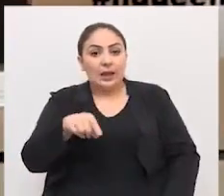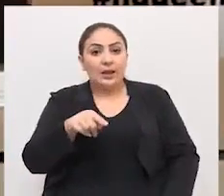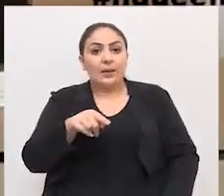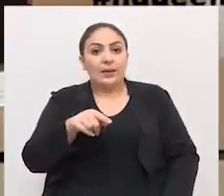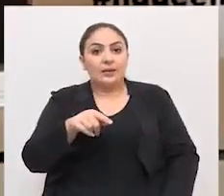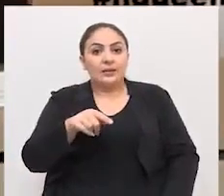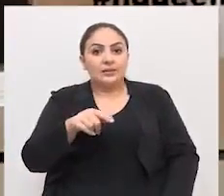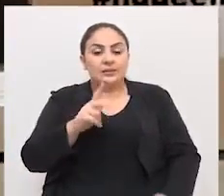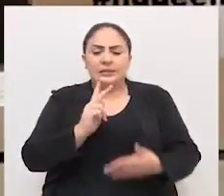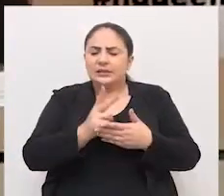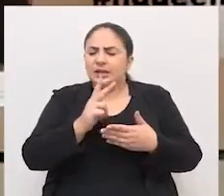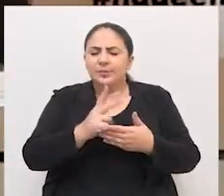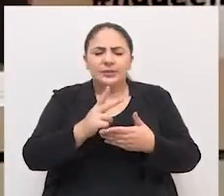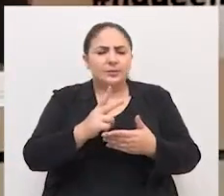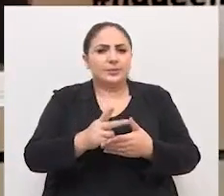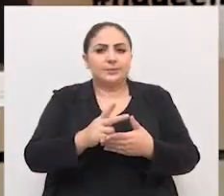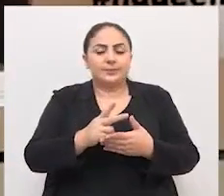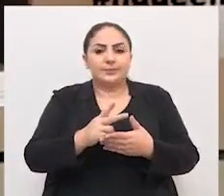será, uma vez